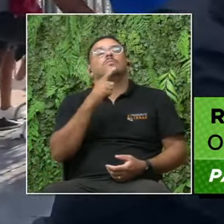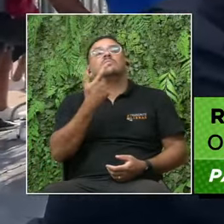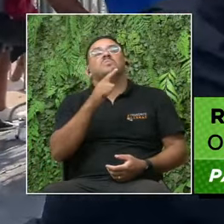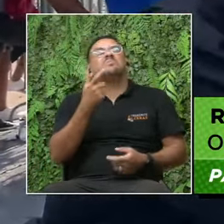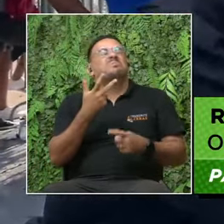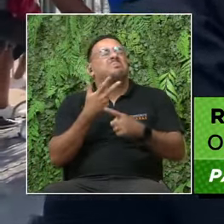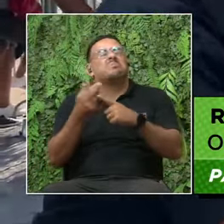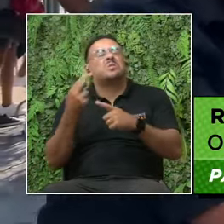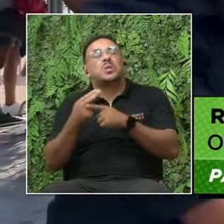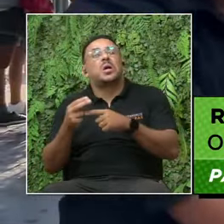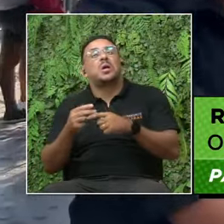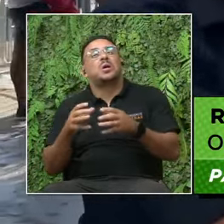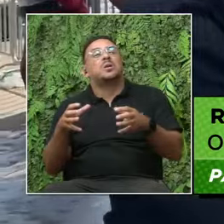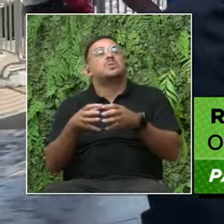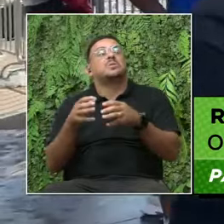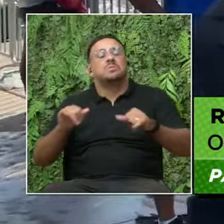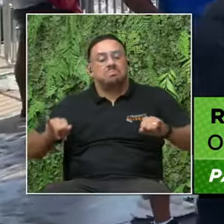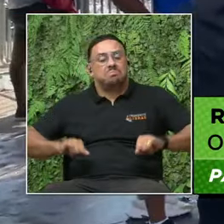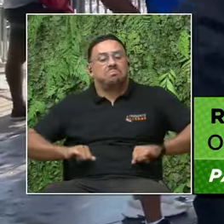hein time